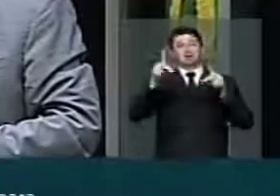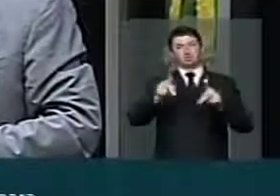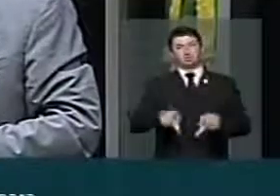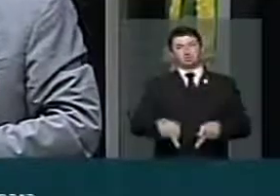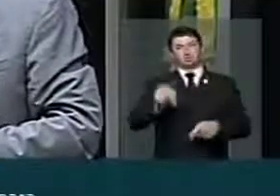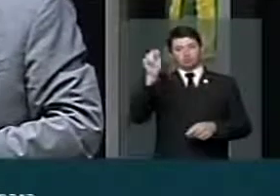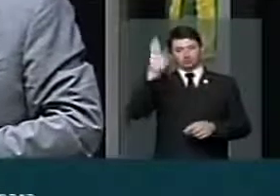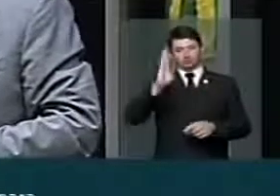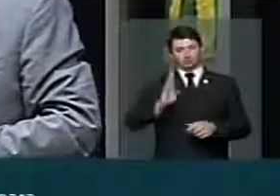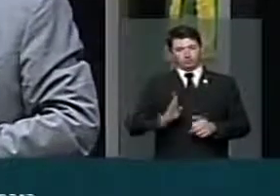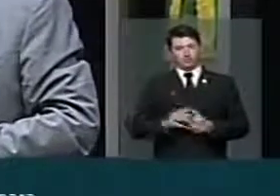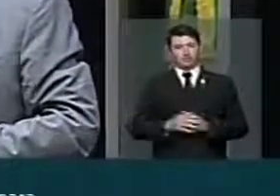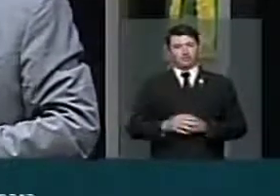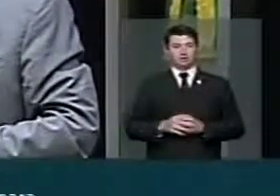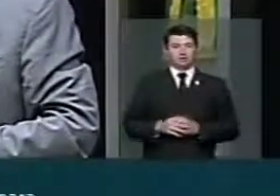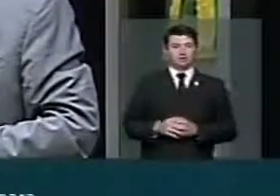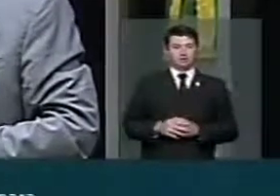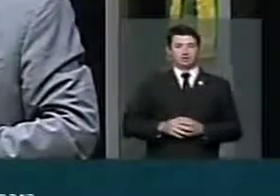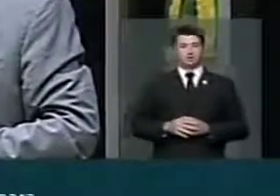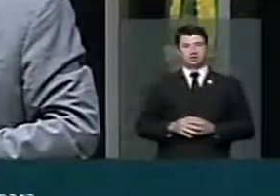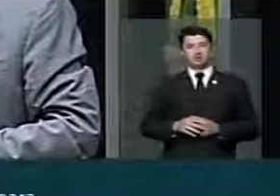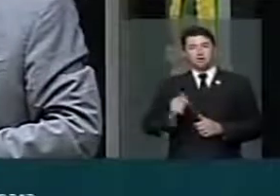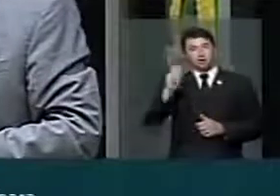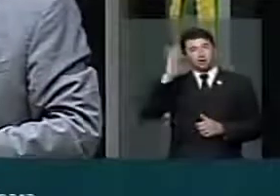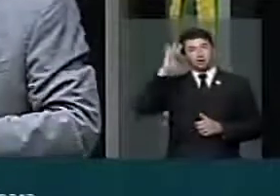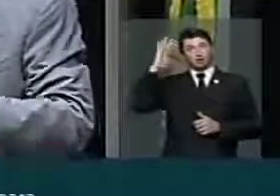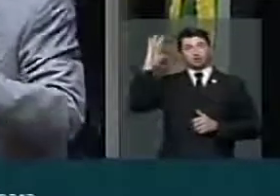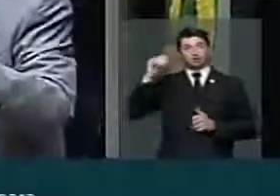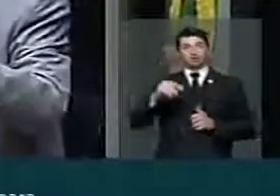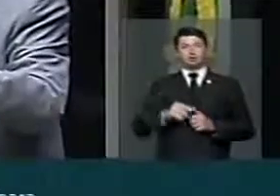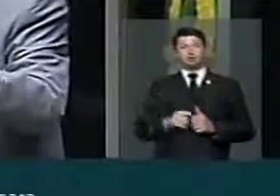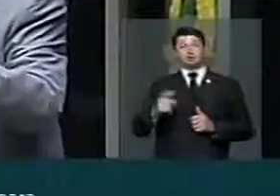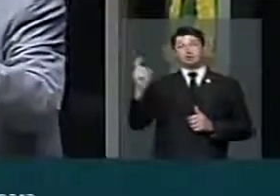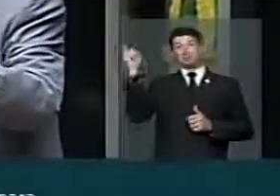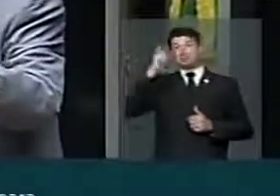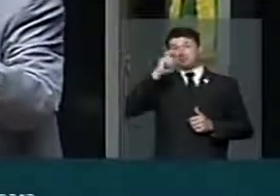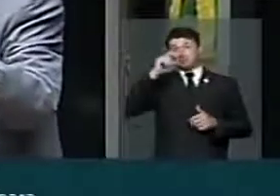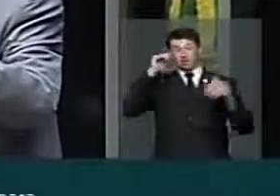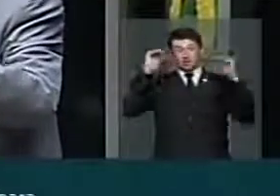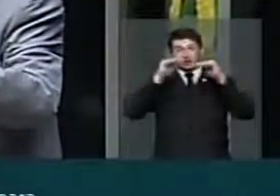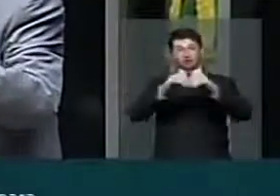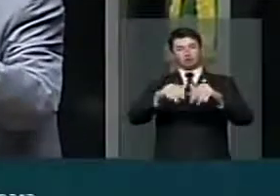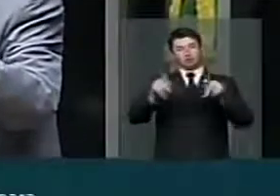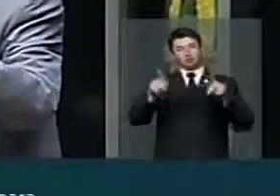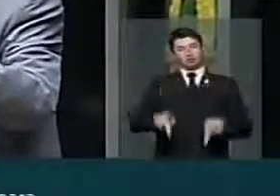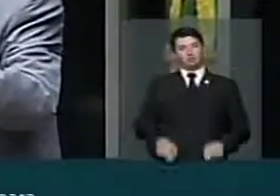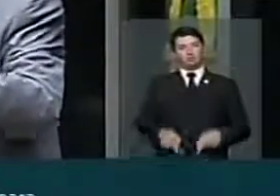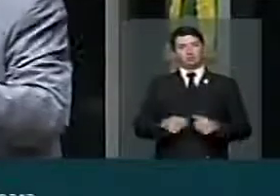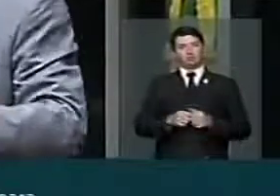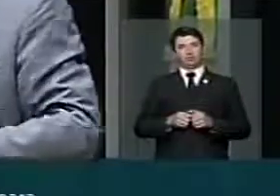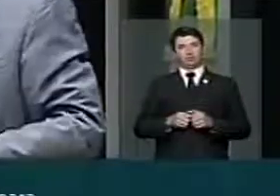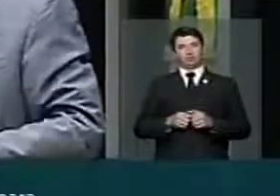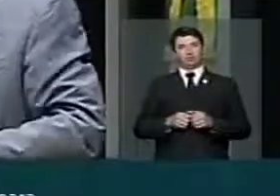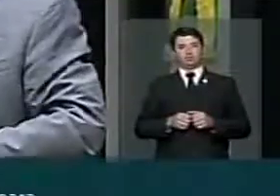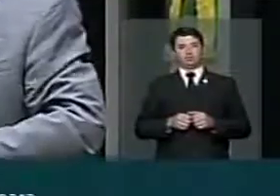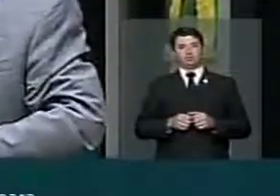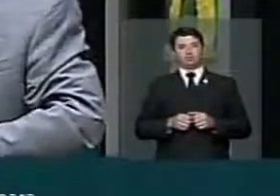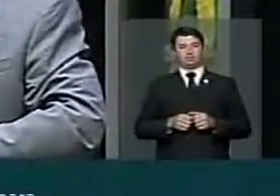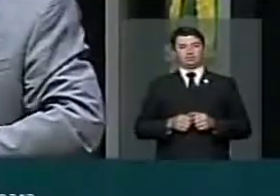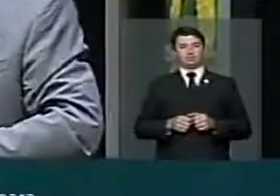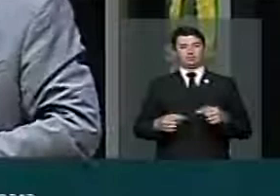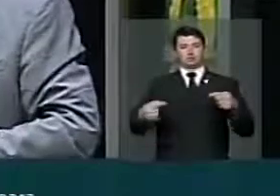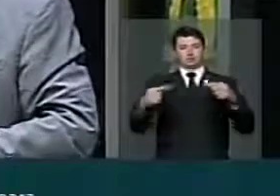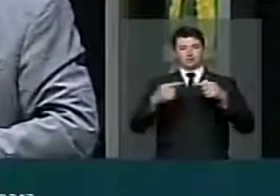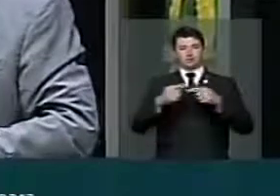população brasileira, iludindo e mentindo para a população da maneira, da